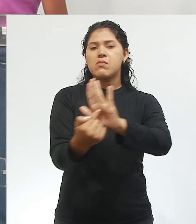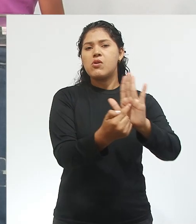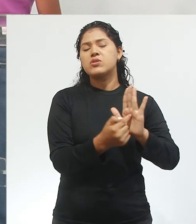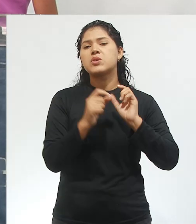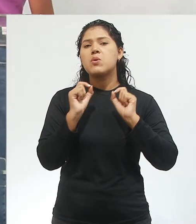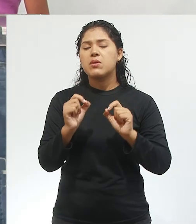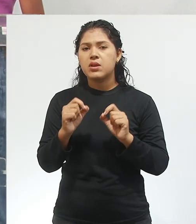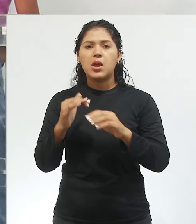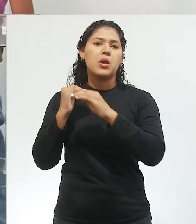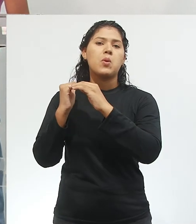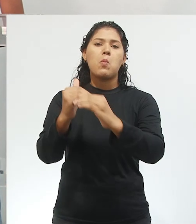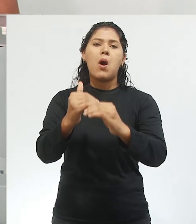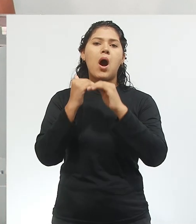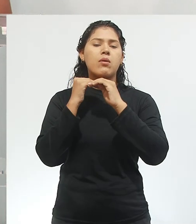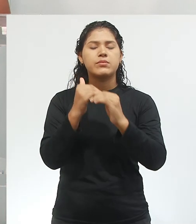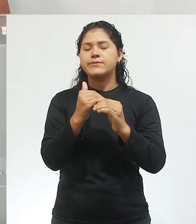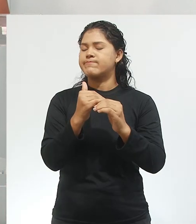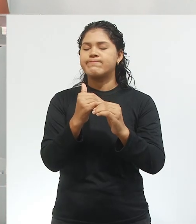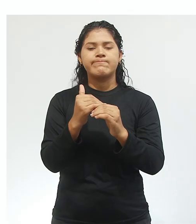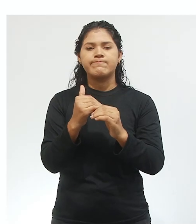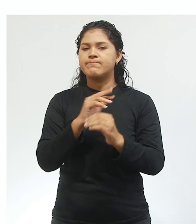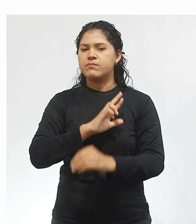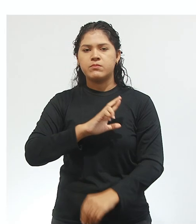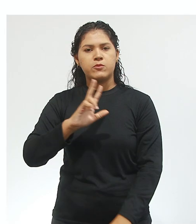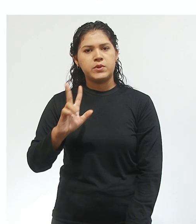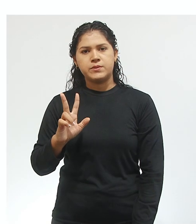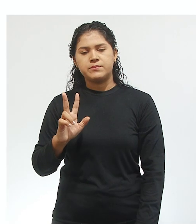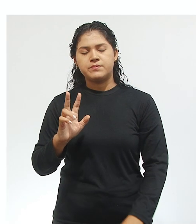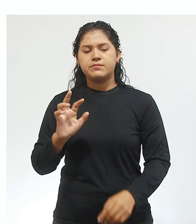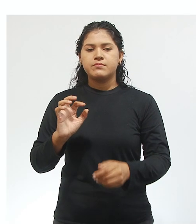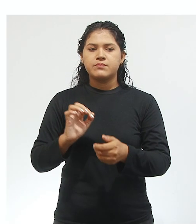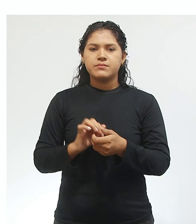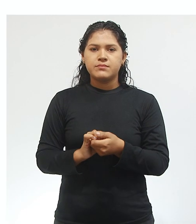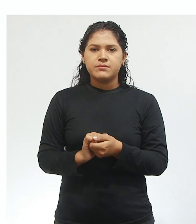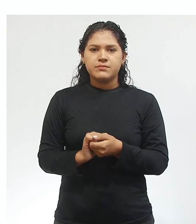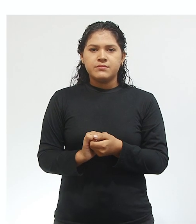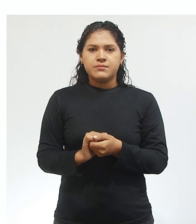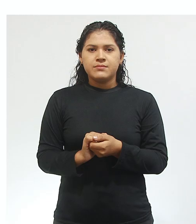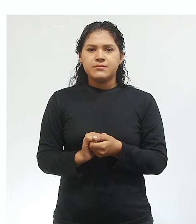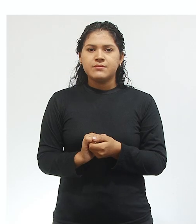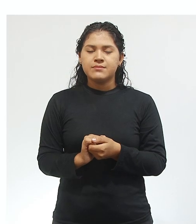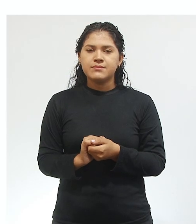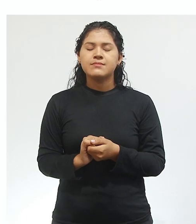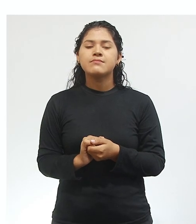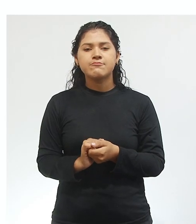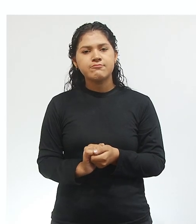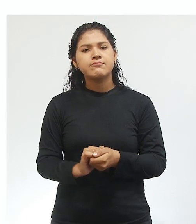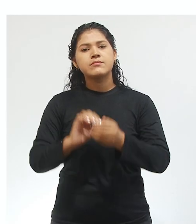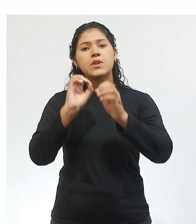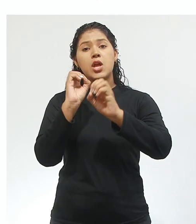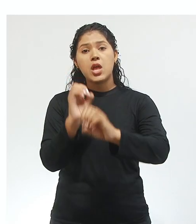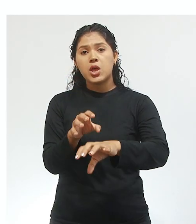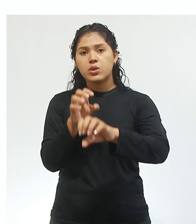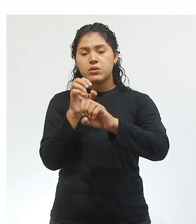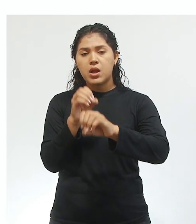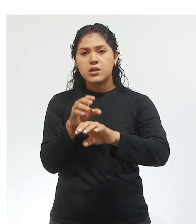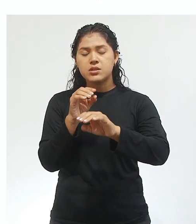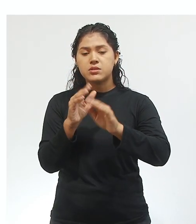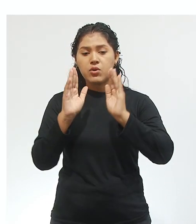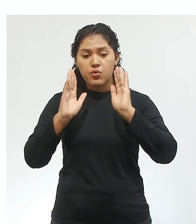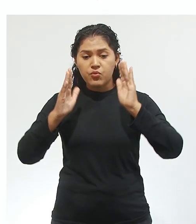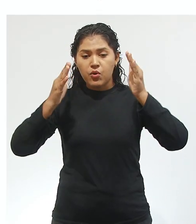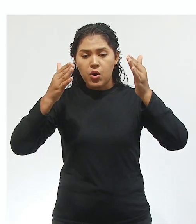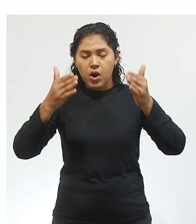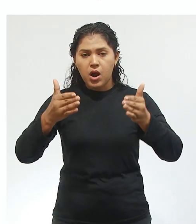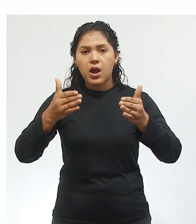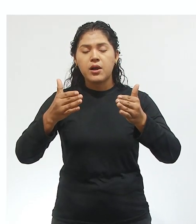postura nas escolas. Então, educar para as diferenças se constitui um